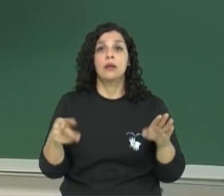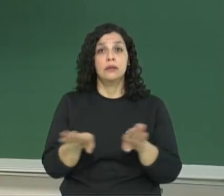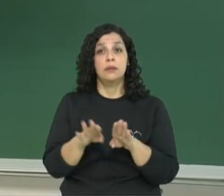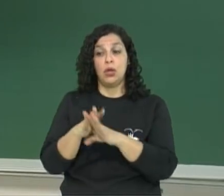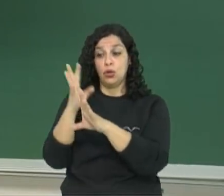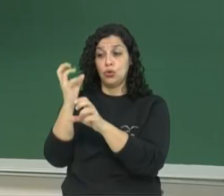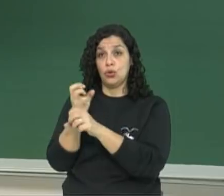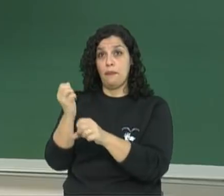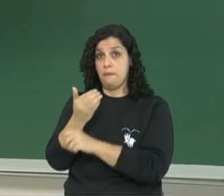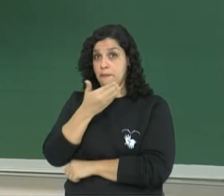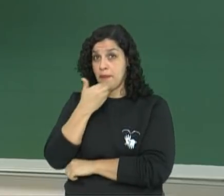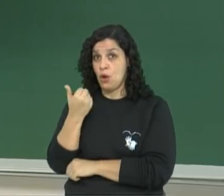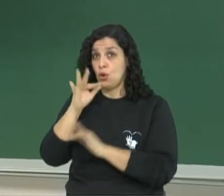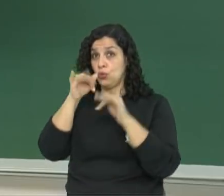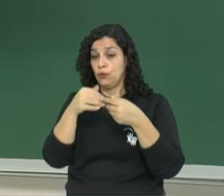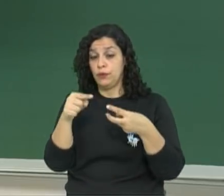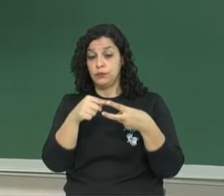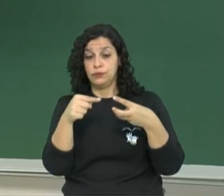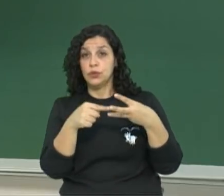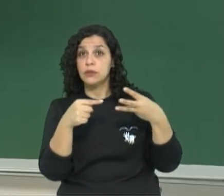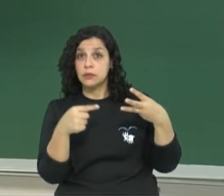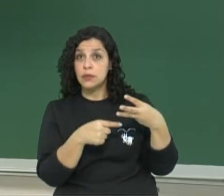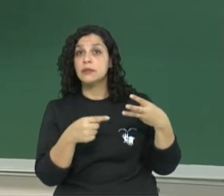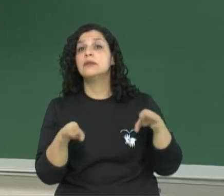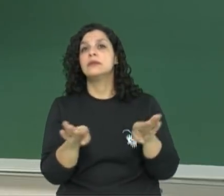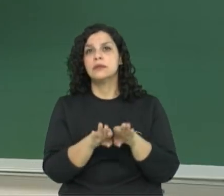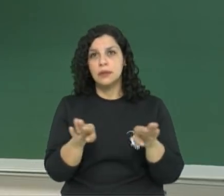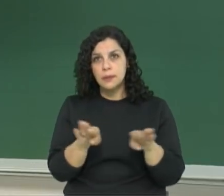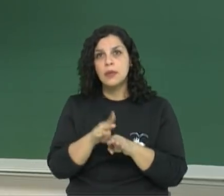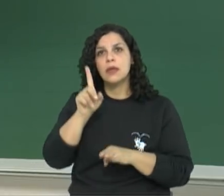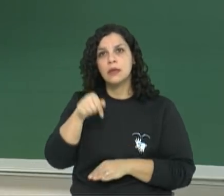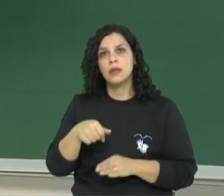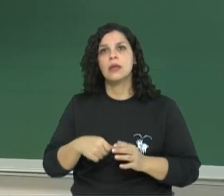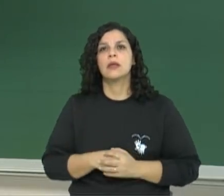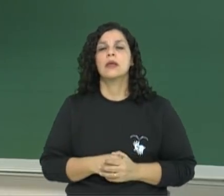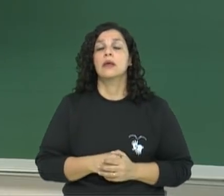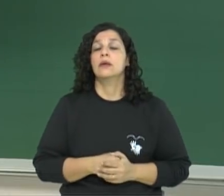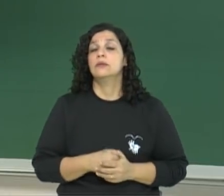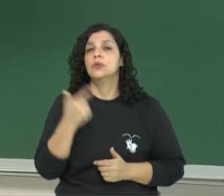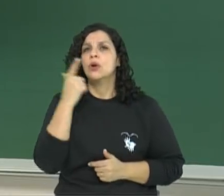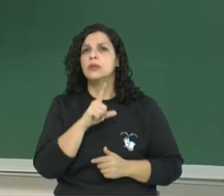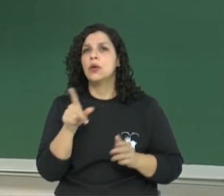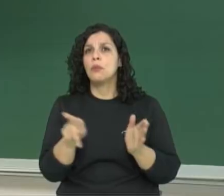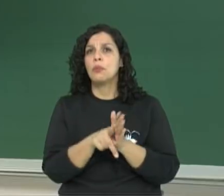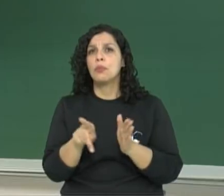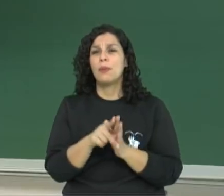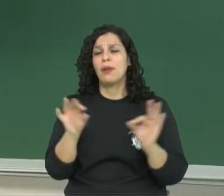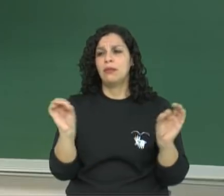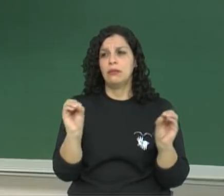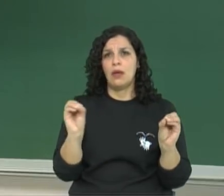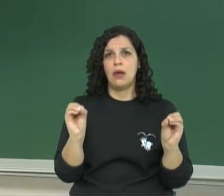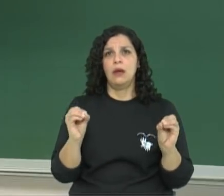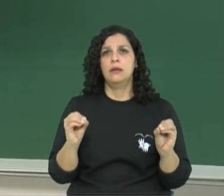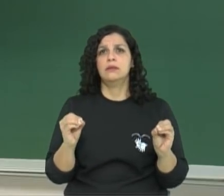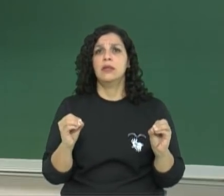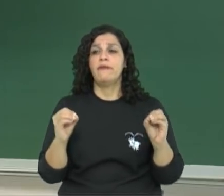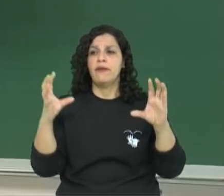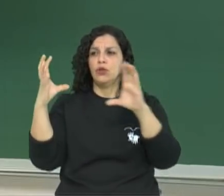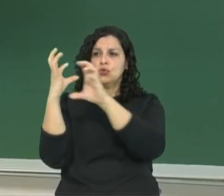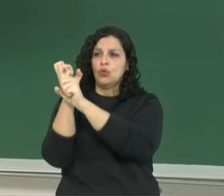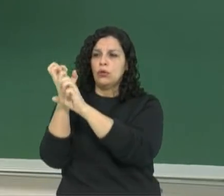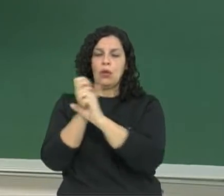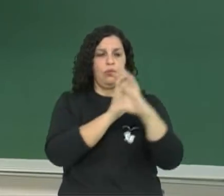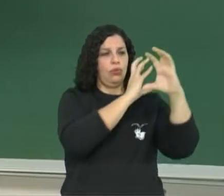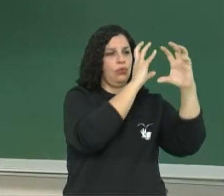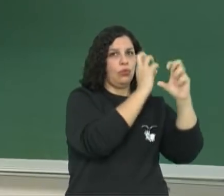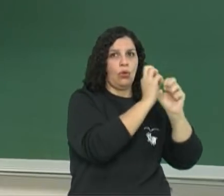maior pontuação no final dos rounds também, né? No final, não houve nem nocaute técnico, nem o nocaute. No final de todos